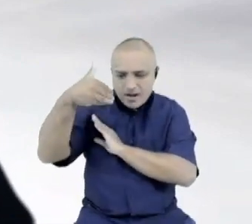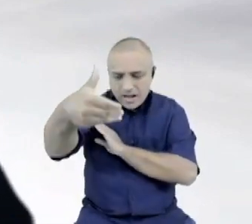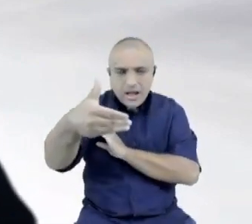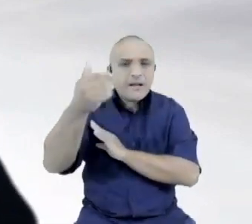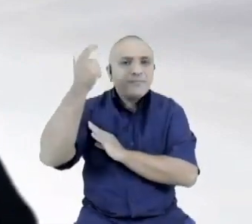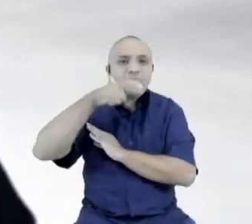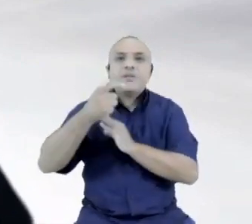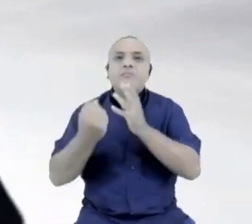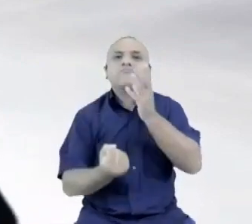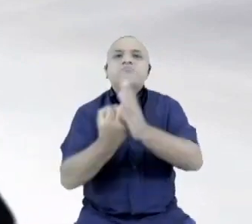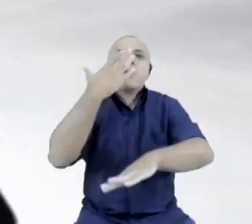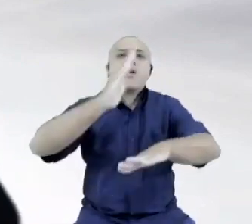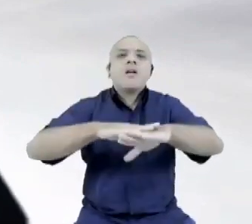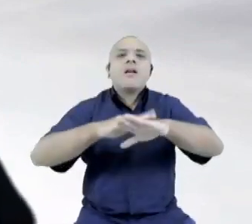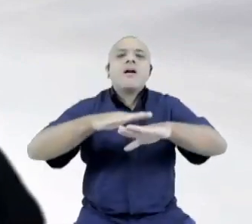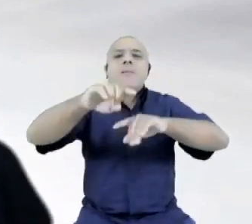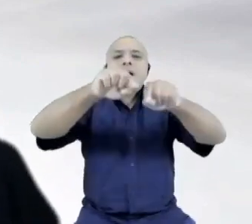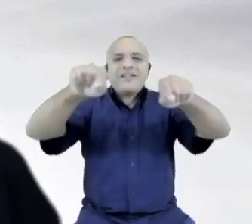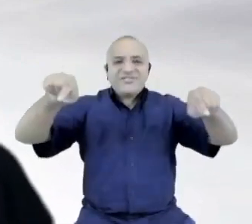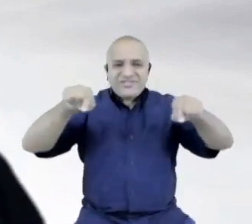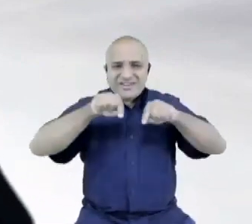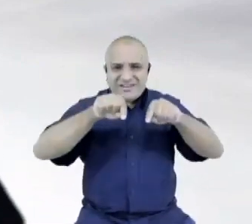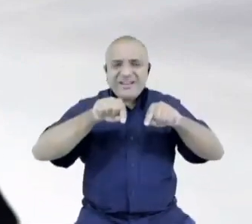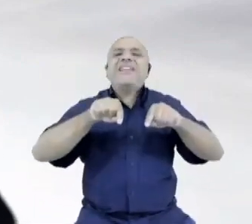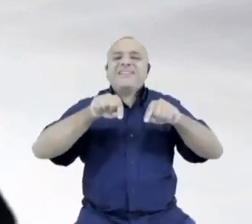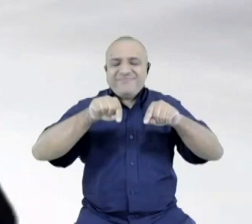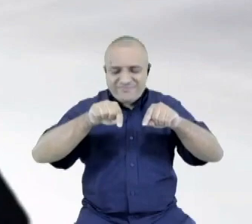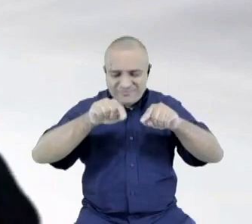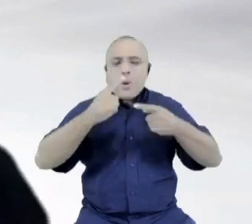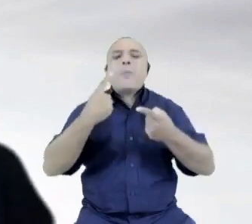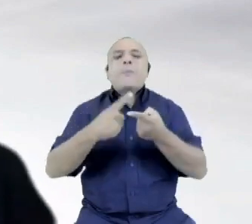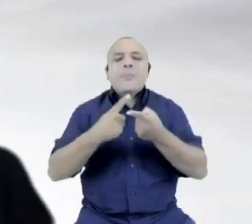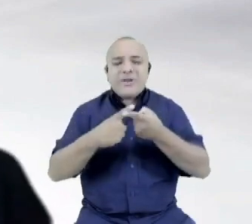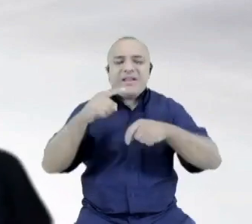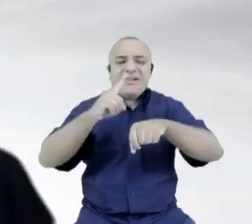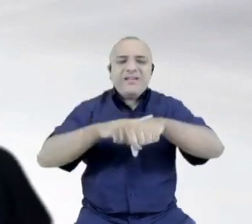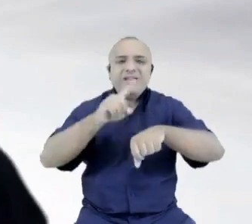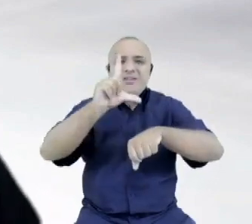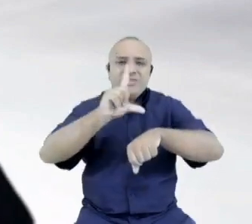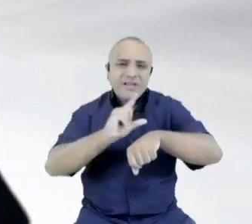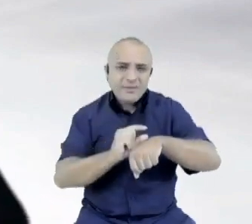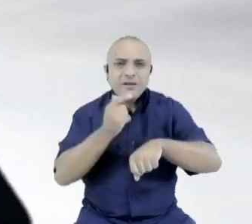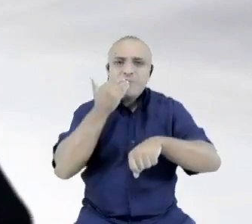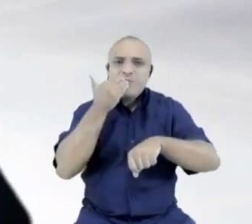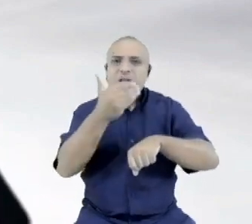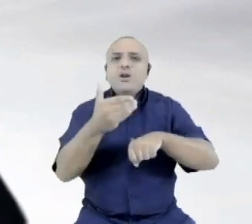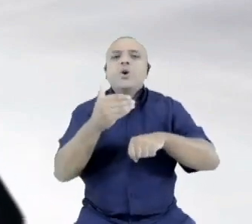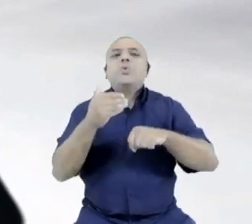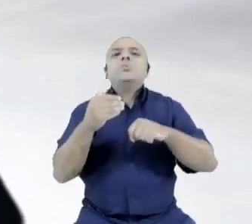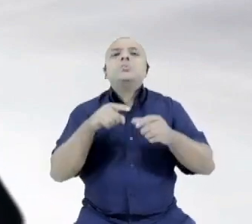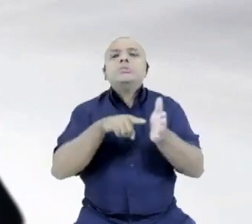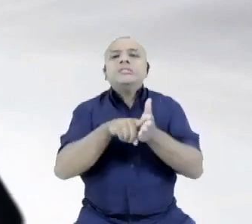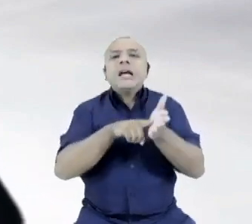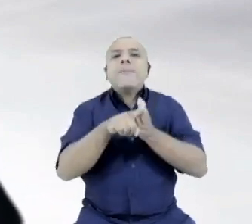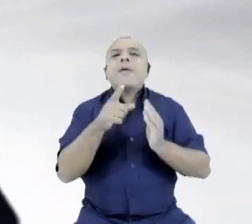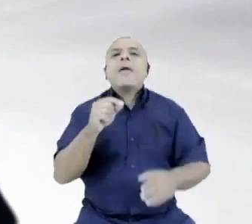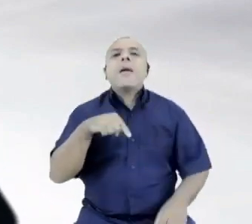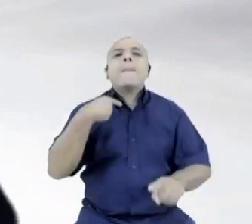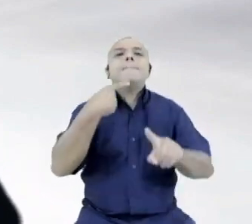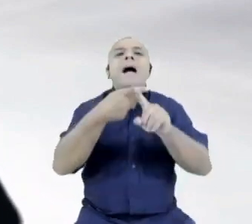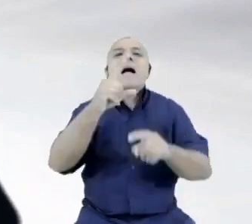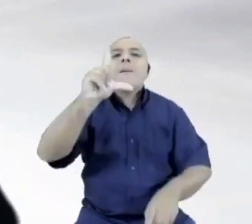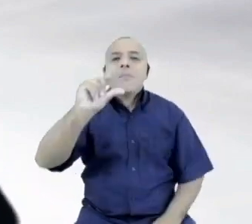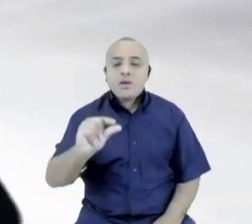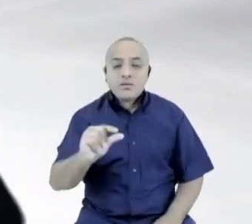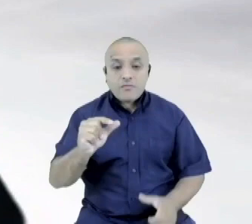mais implementada na prática clínica, porque reduziu o tempo de aquisição, isso tornou o exame mais barato, porque se eu consigo fazer um volume